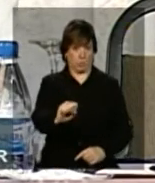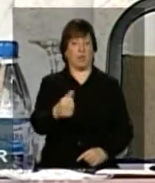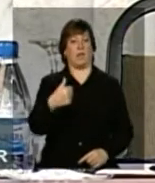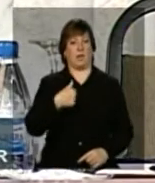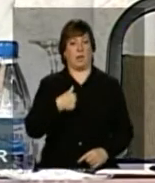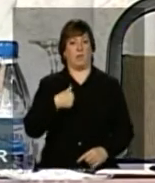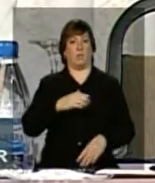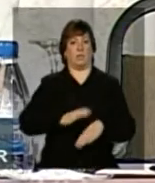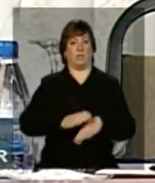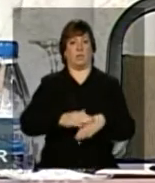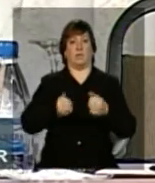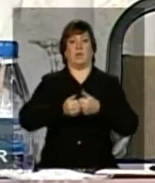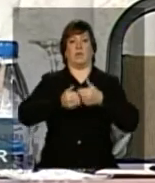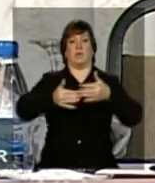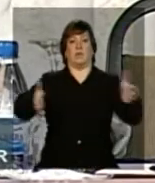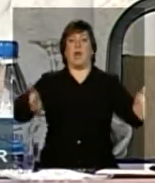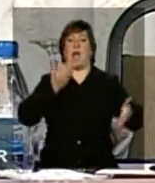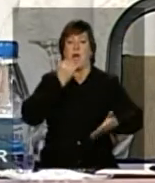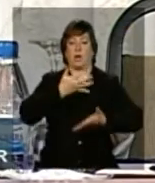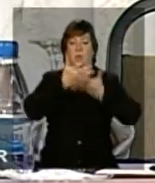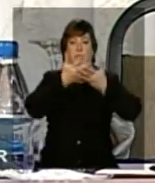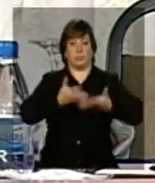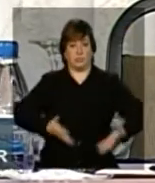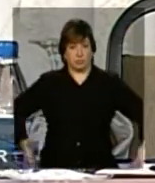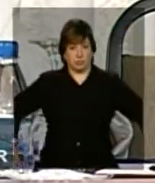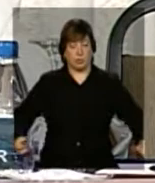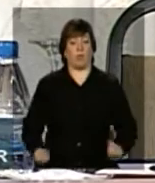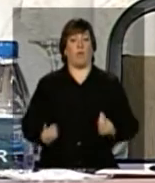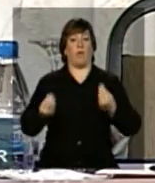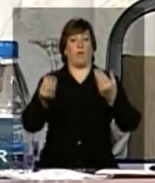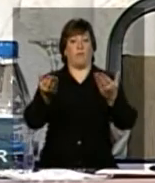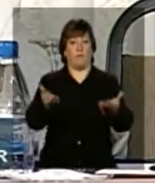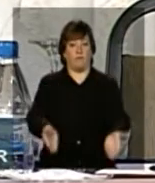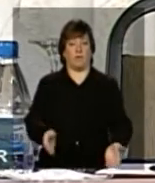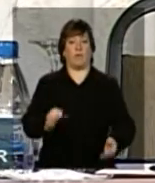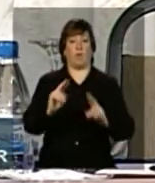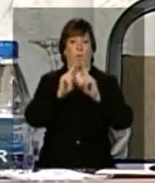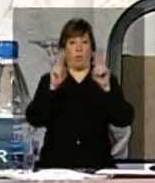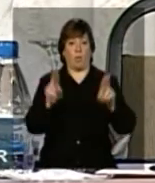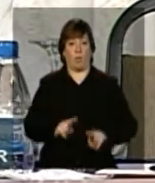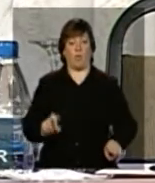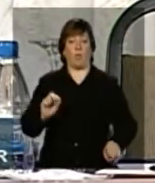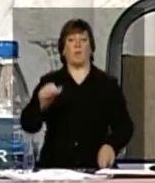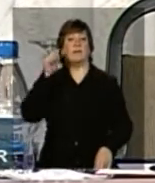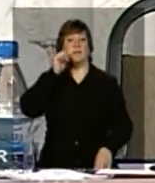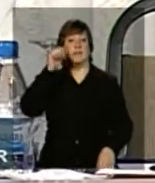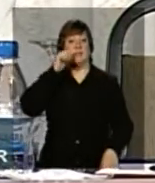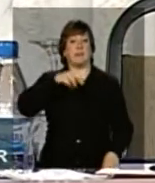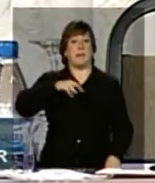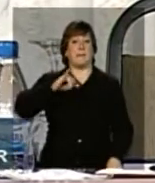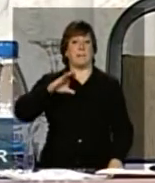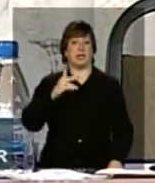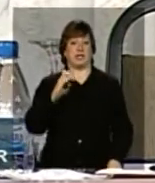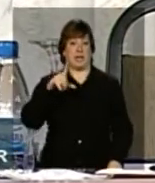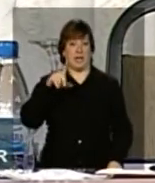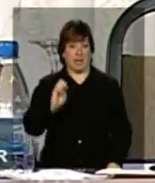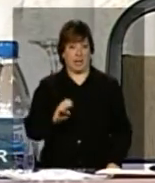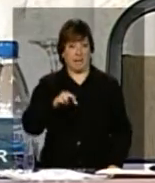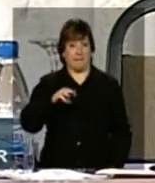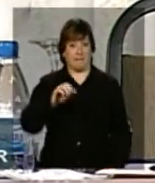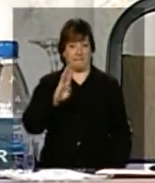abrirei o almoço oferecido pela ONU à Michelle Bachelet, presidente da ONU